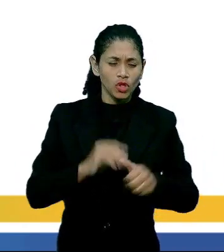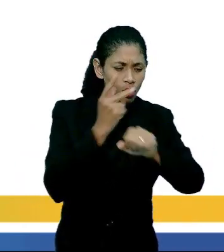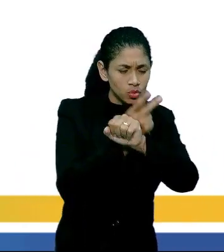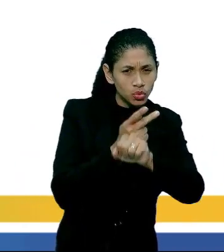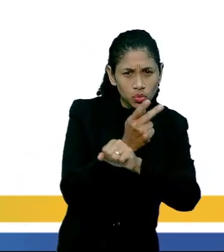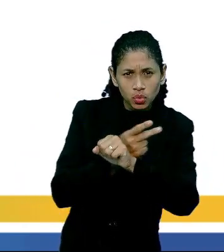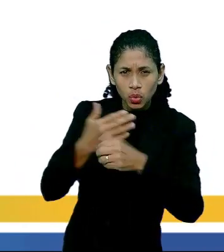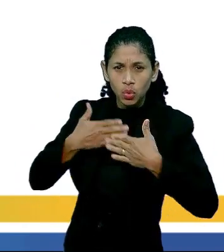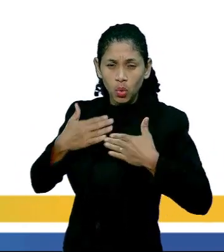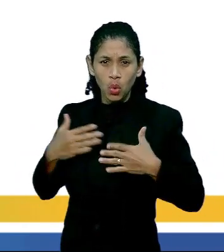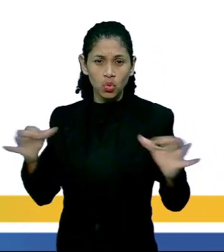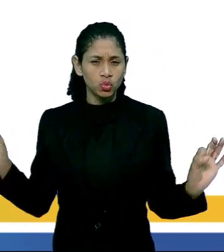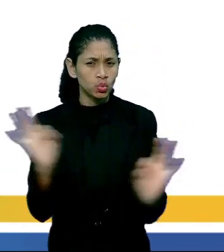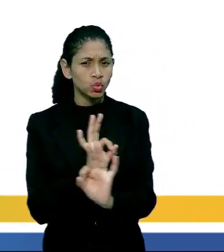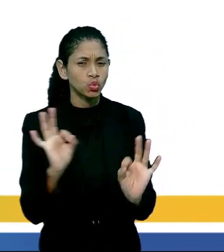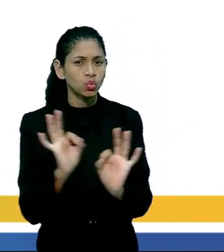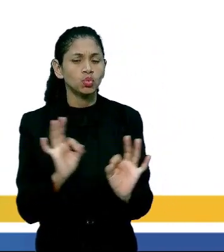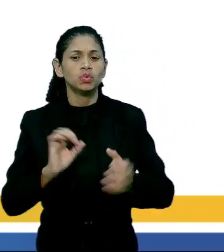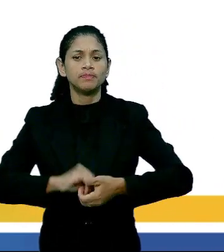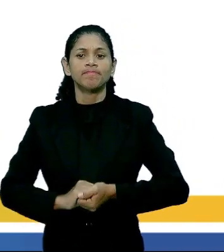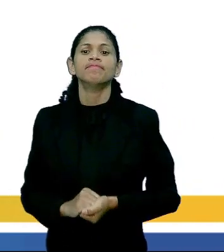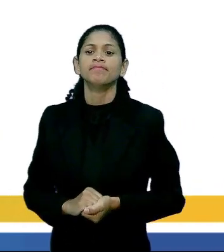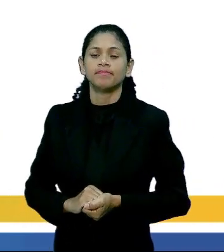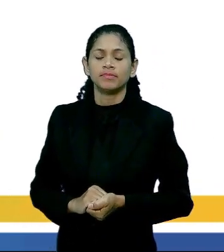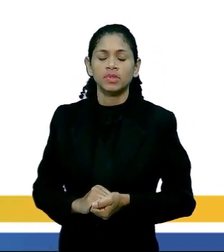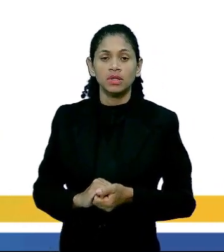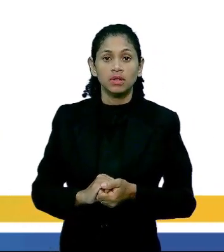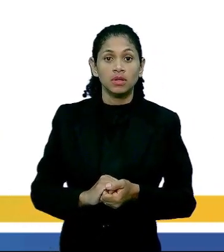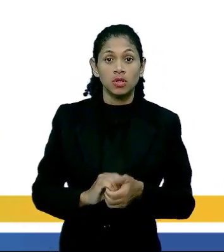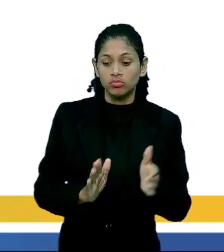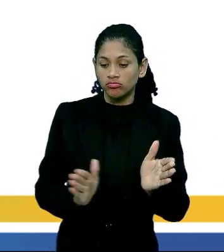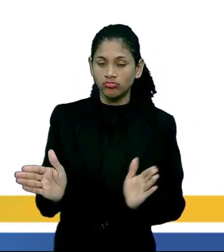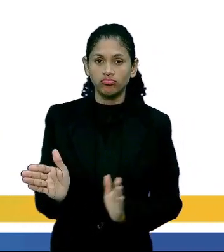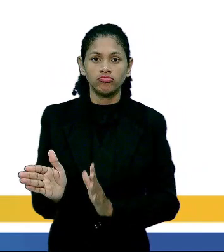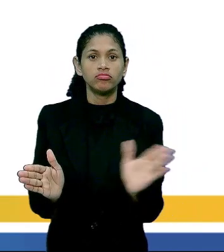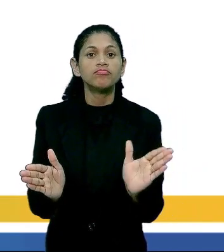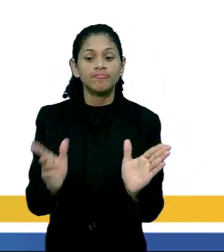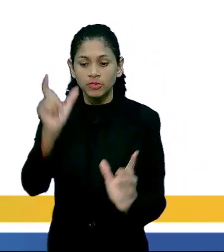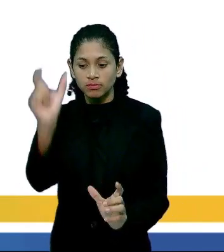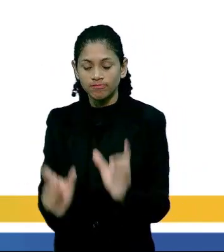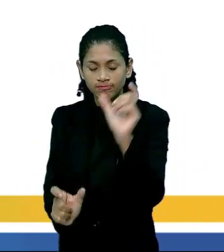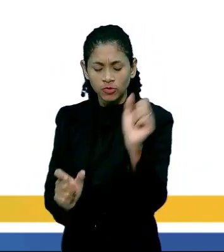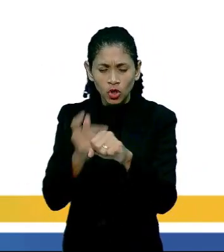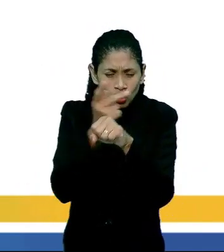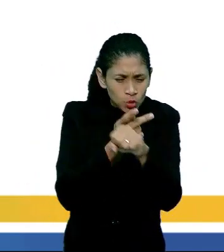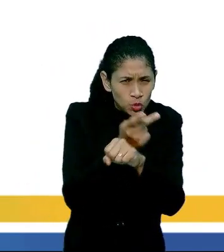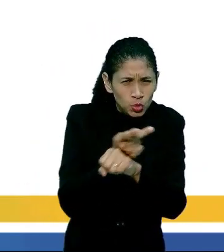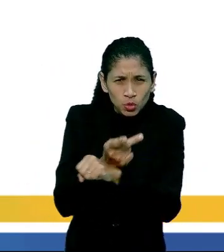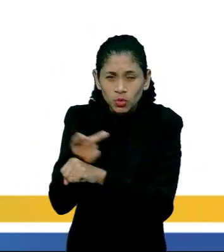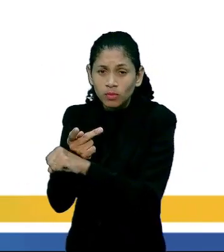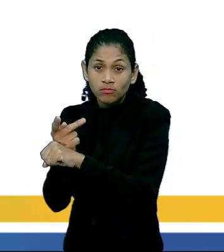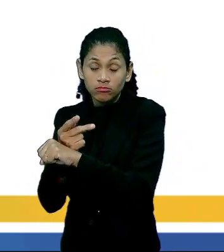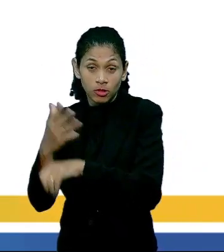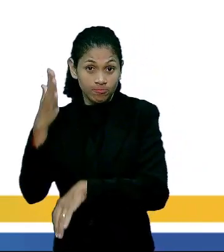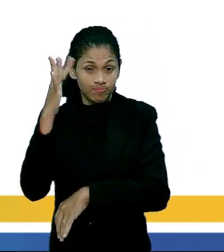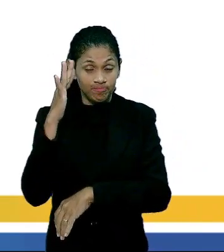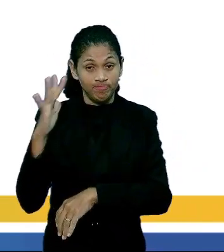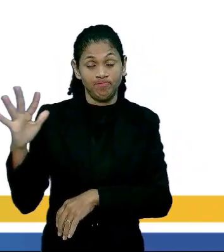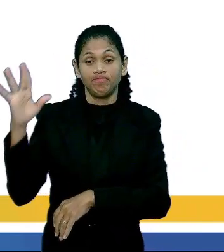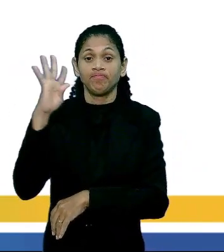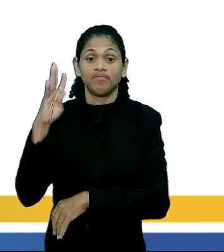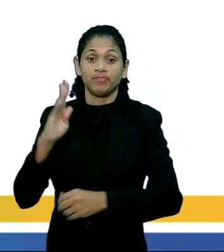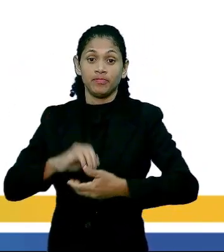o anseio social que direciona os indivíduos a uma busca desenfreada por uma perfeição ilusória. Nesse